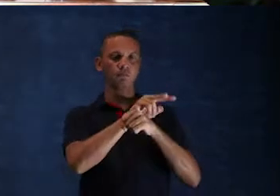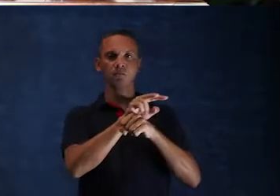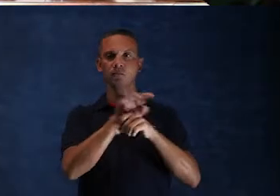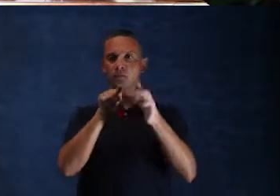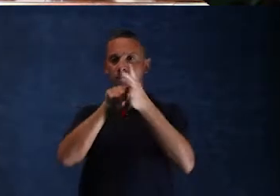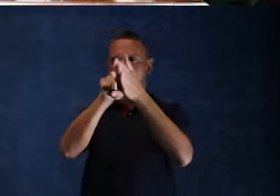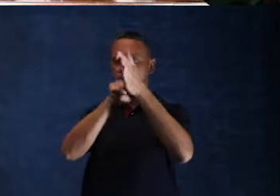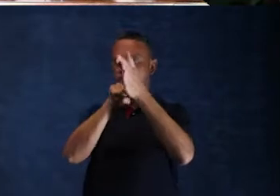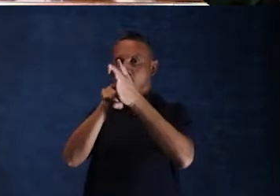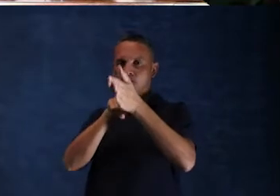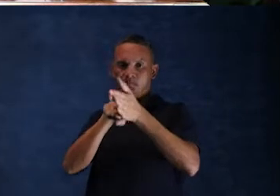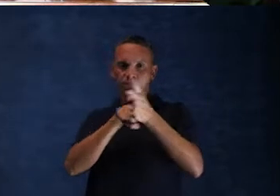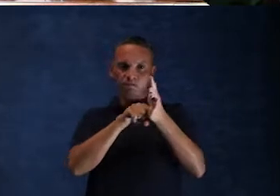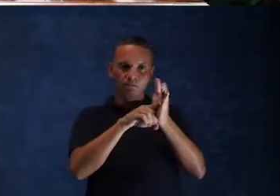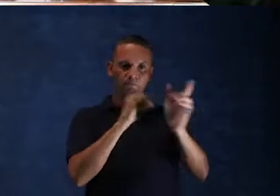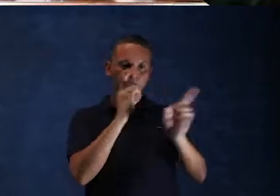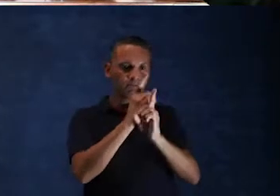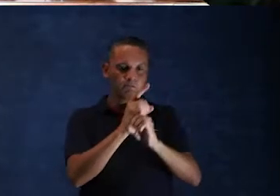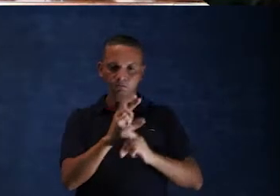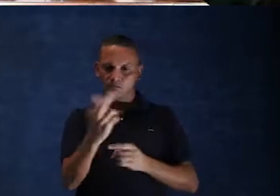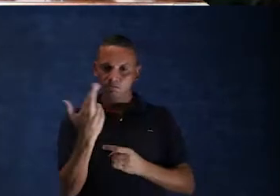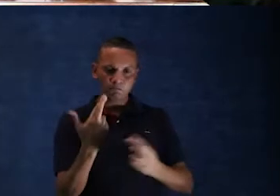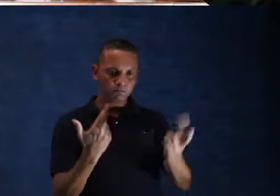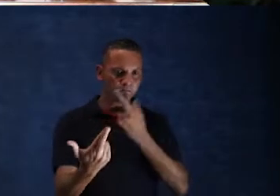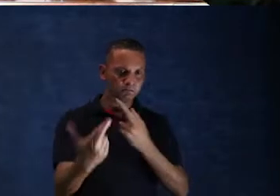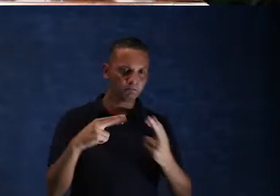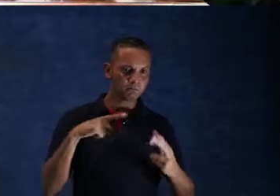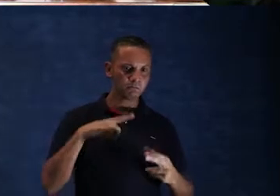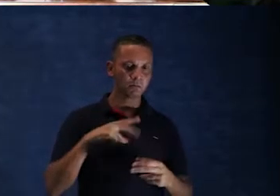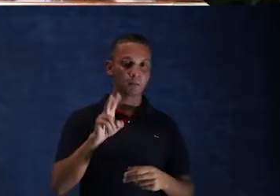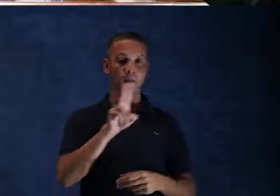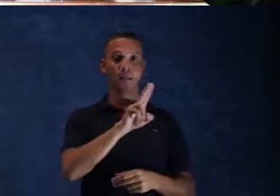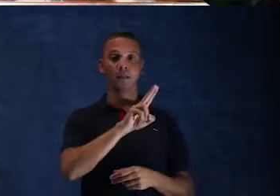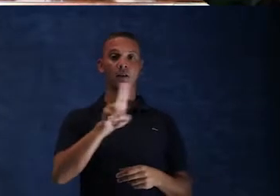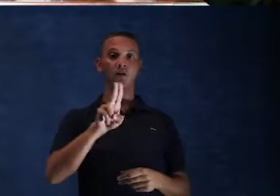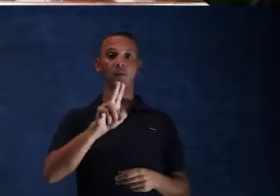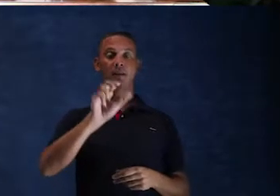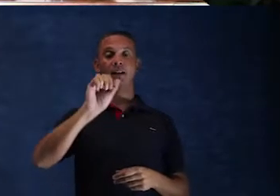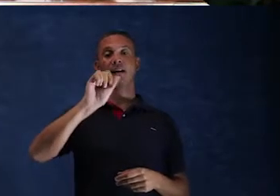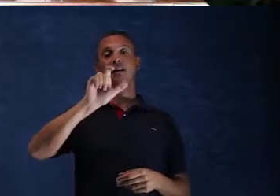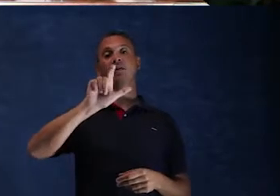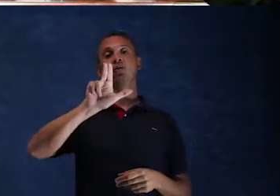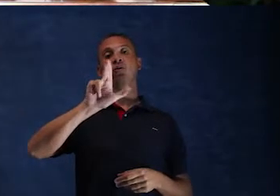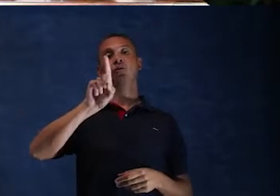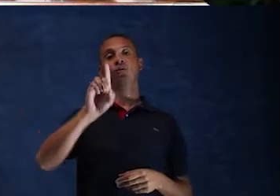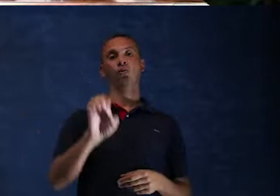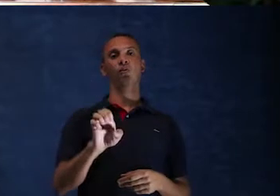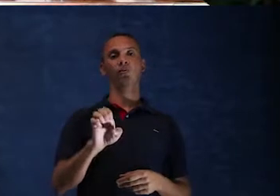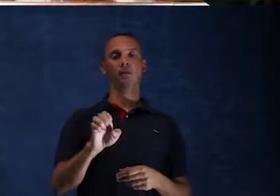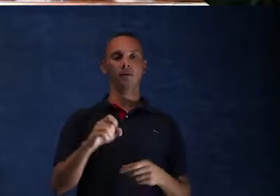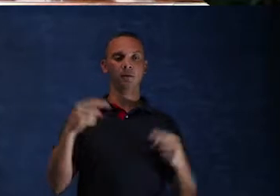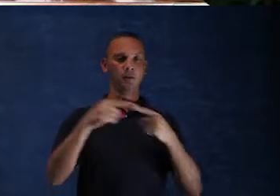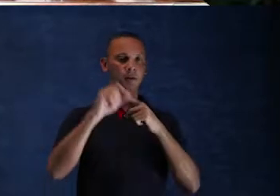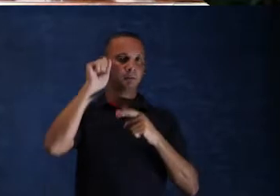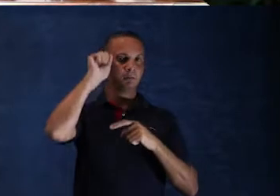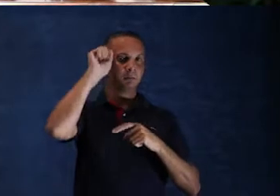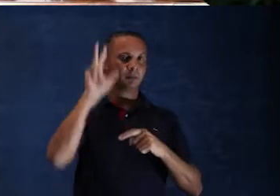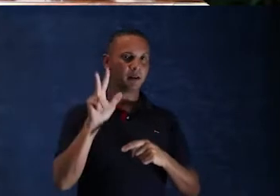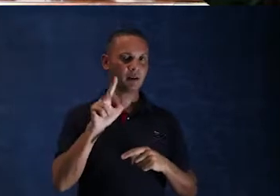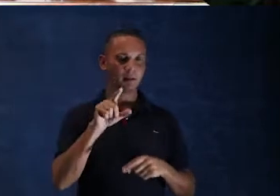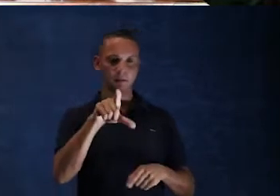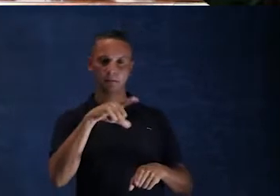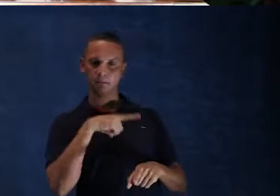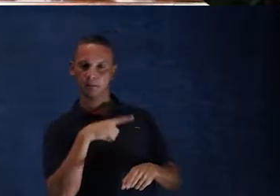afã de encontrar respostas. Nesse sentido, seu sobrenome alude, metaforicamente, à sua esperteza, que não irá, ao fim